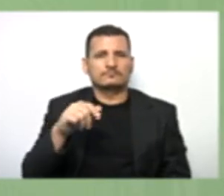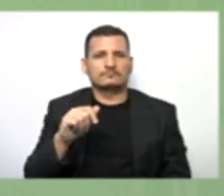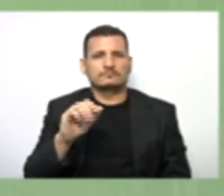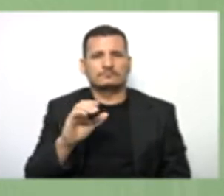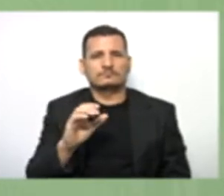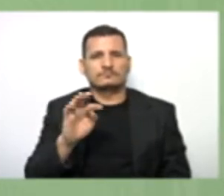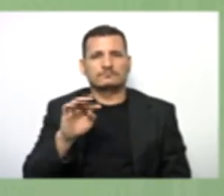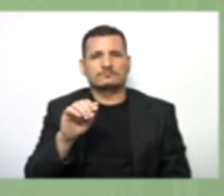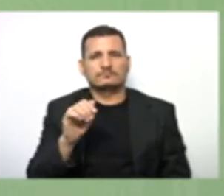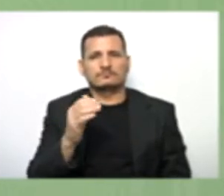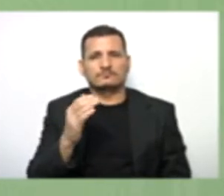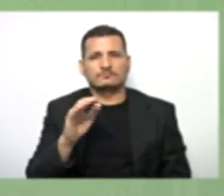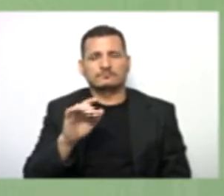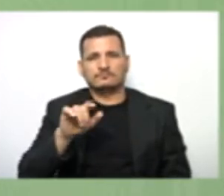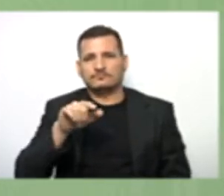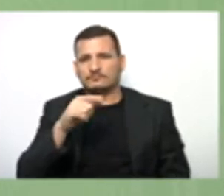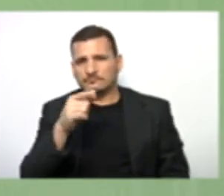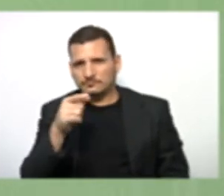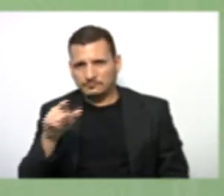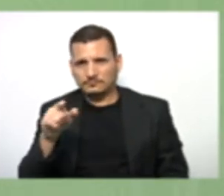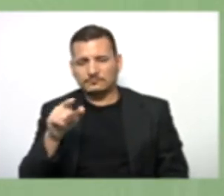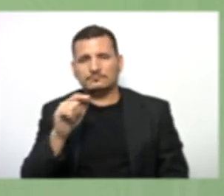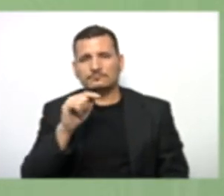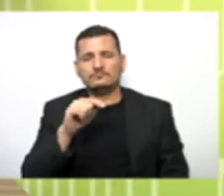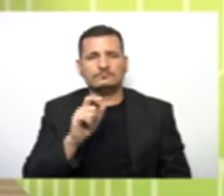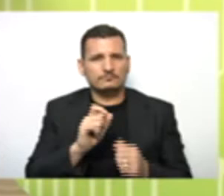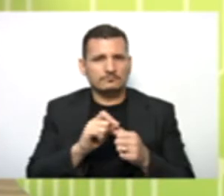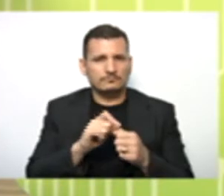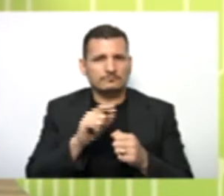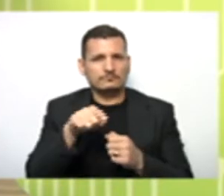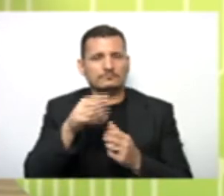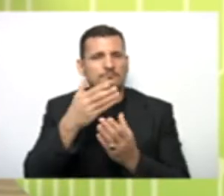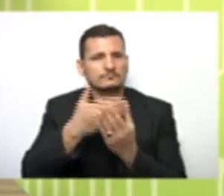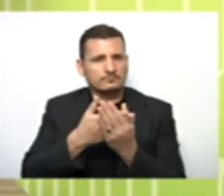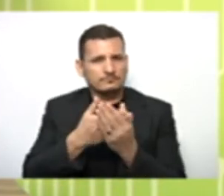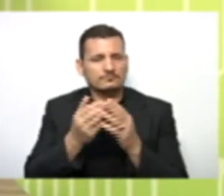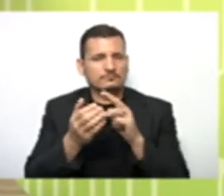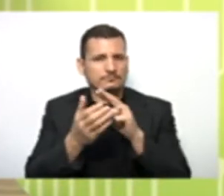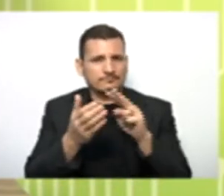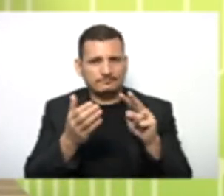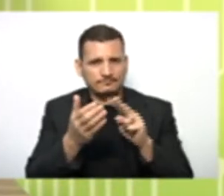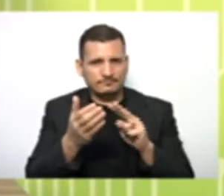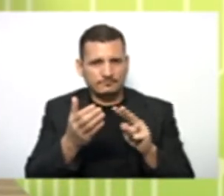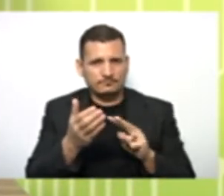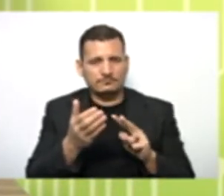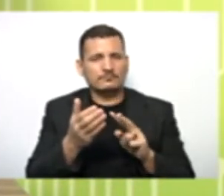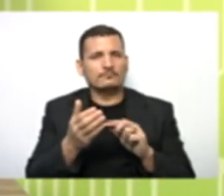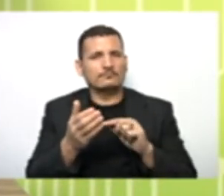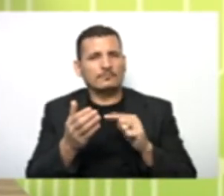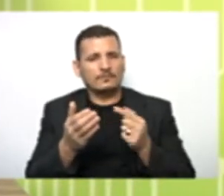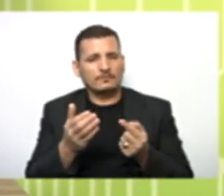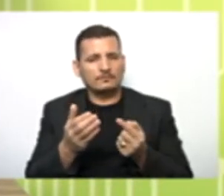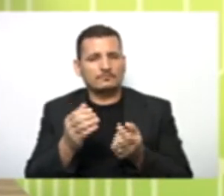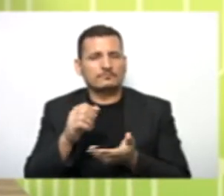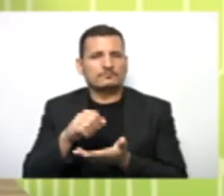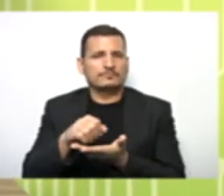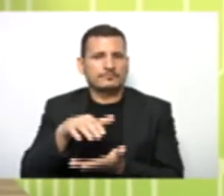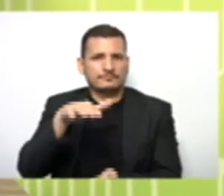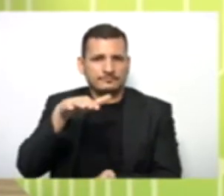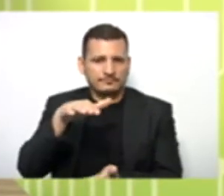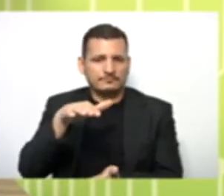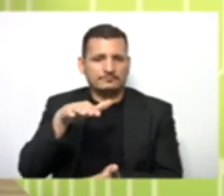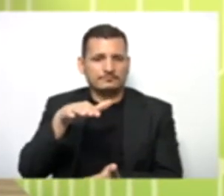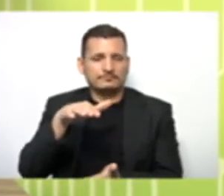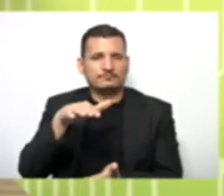leitura escrita, né, a leitura desses arquivos, só que para compactar, transformar aquele arquivo